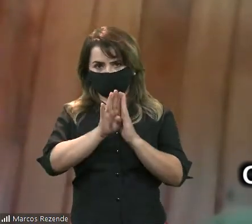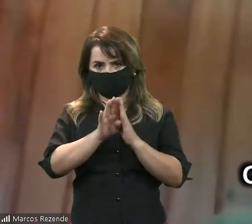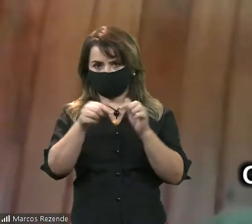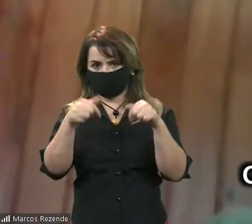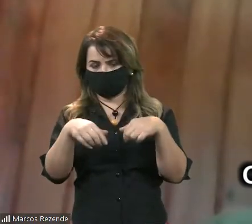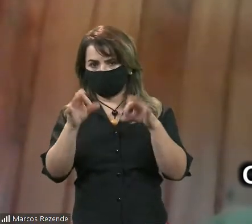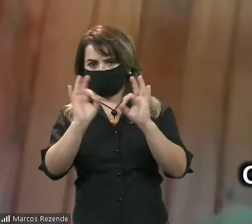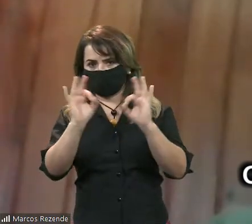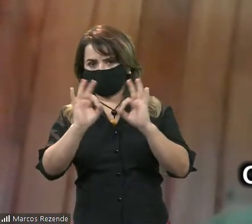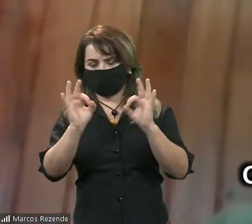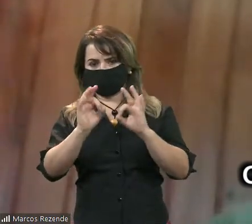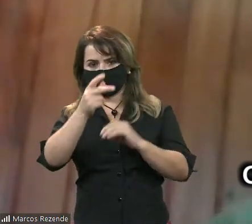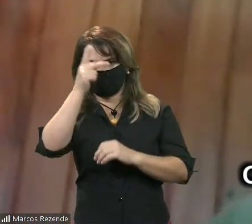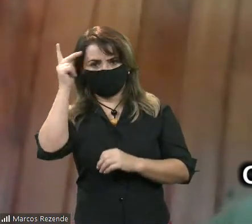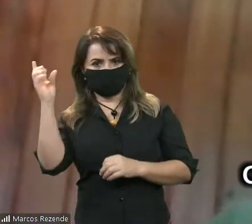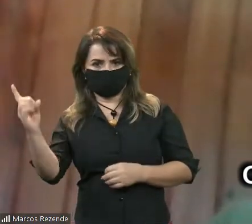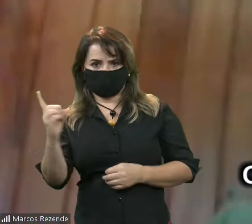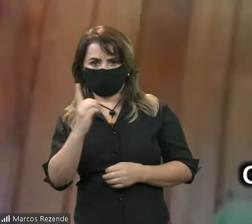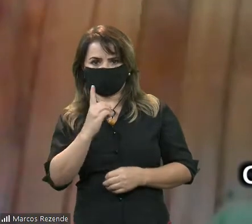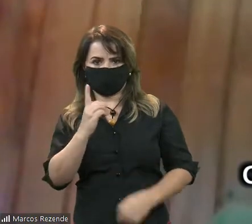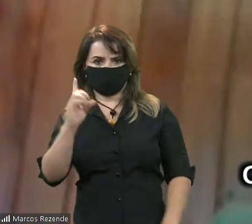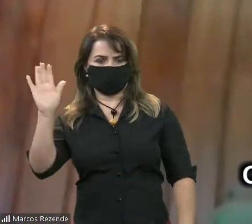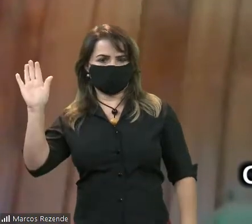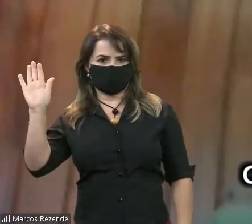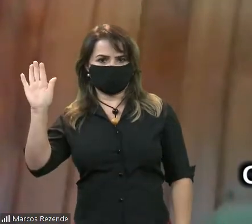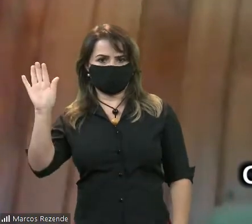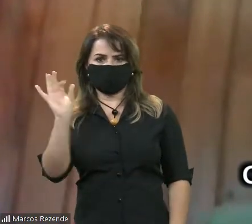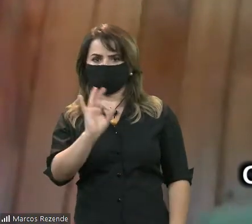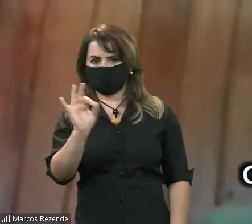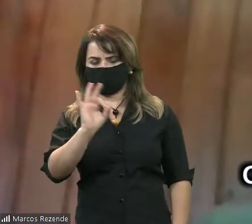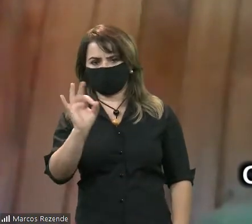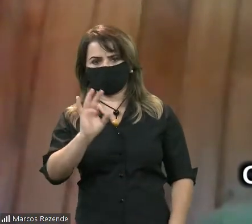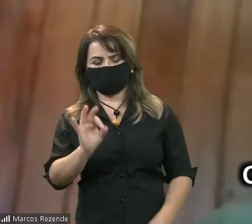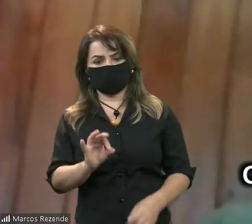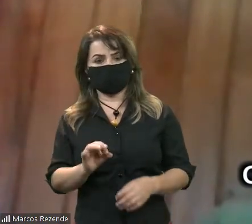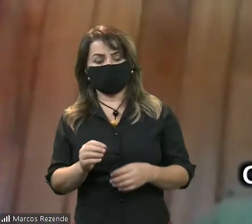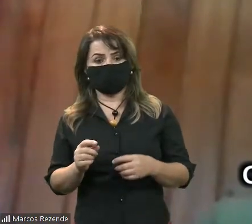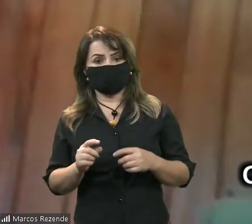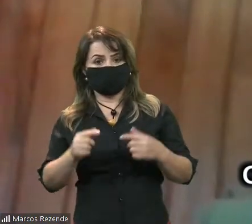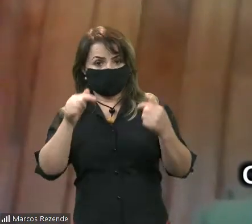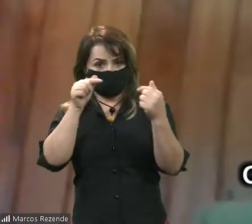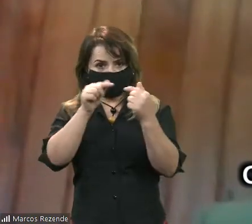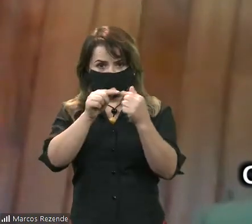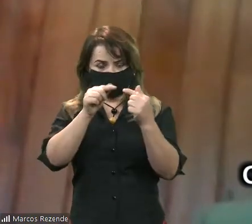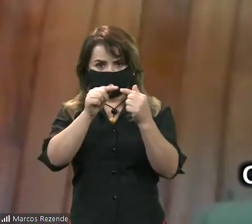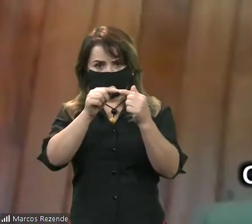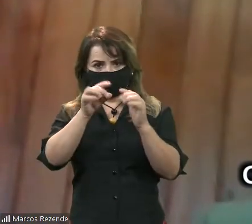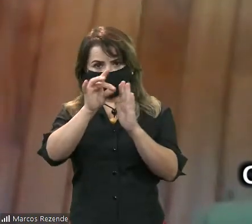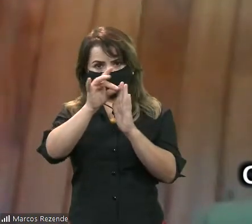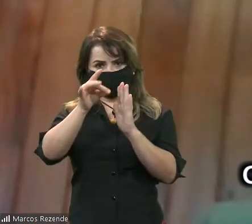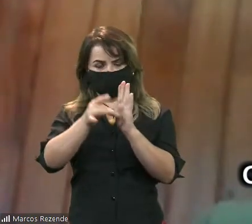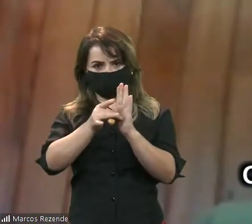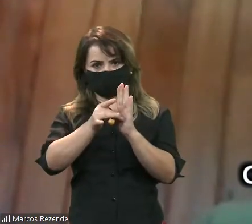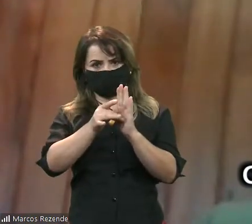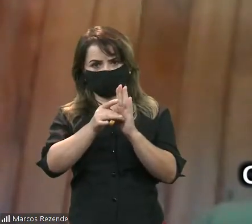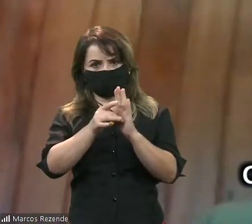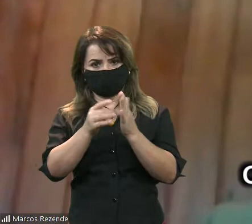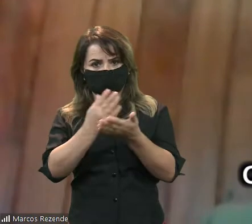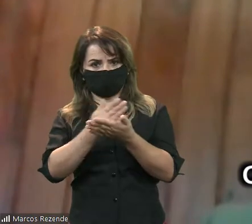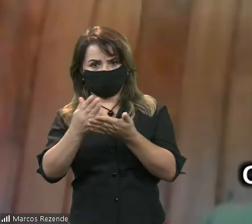nenhum interessado, e cumprindo a norma regimental, nós vamos proceder à eleição.